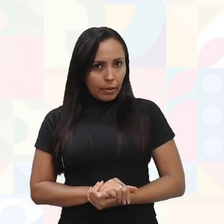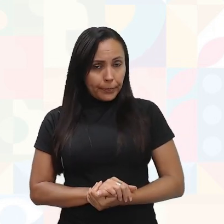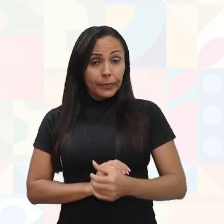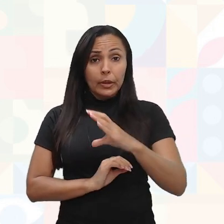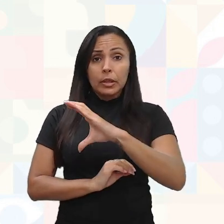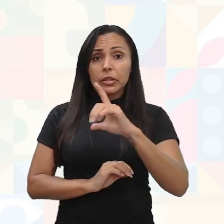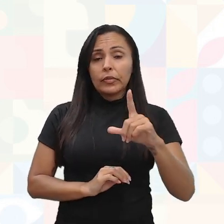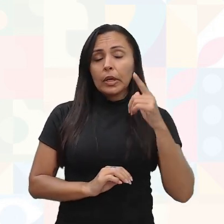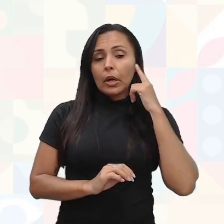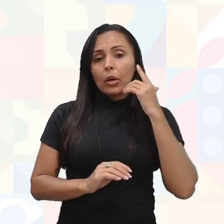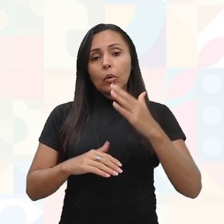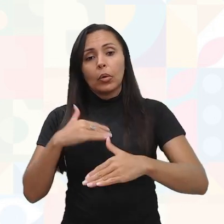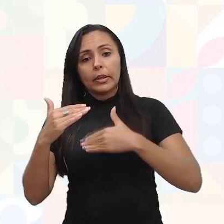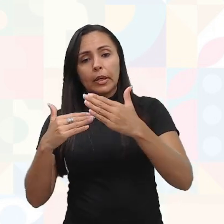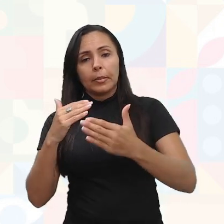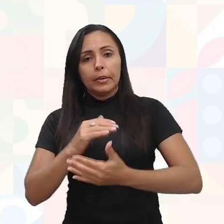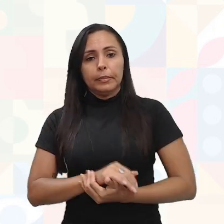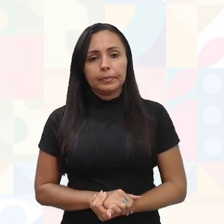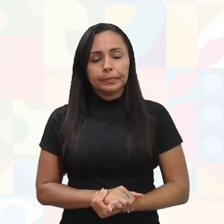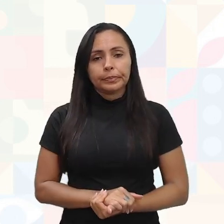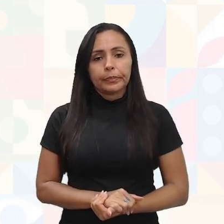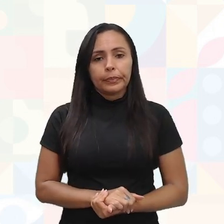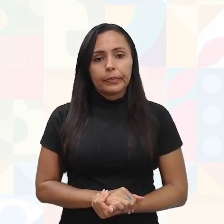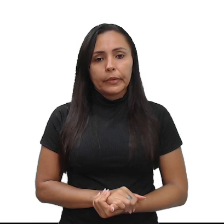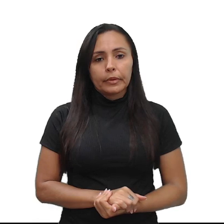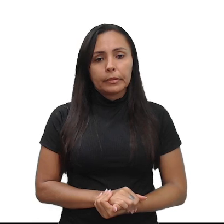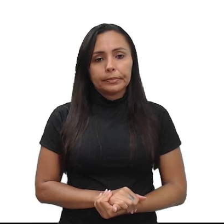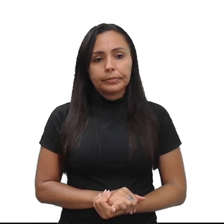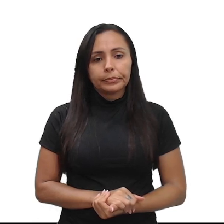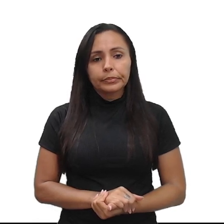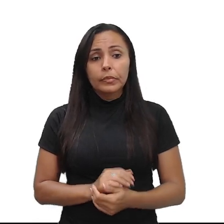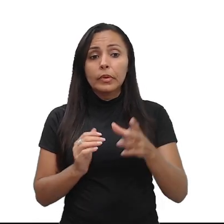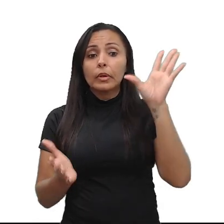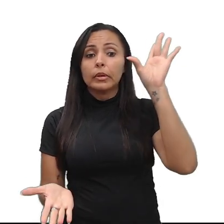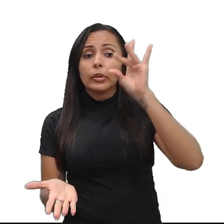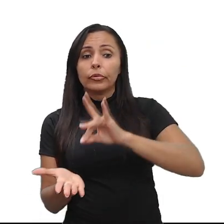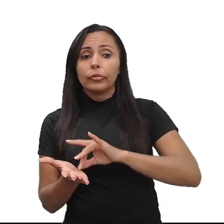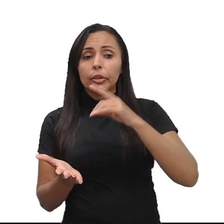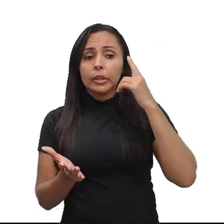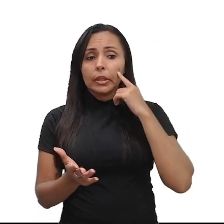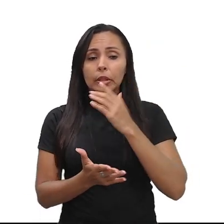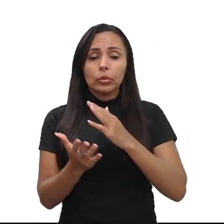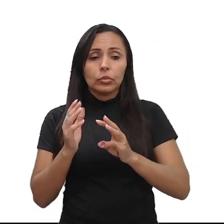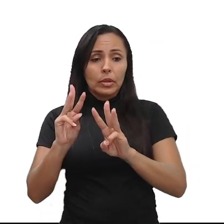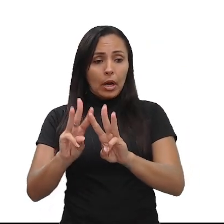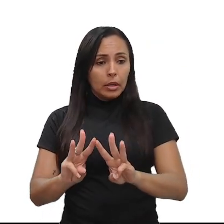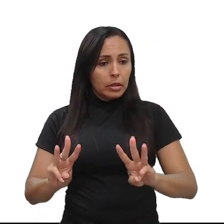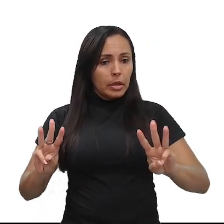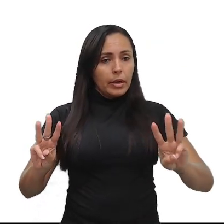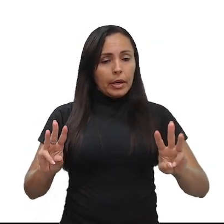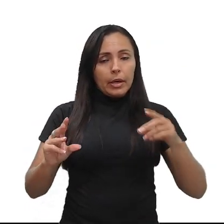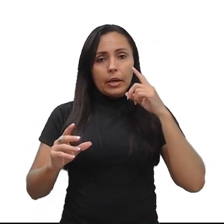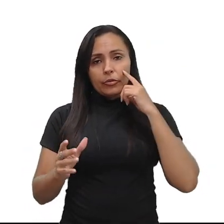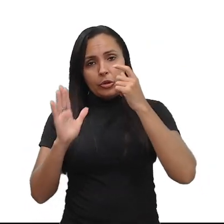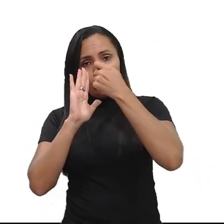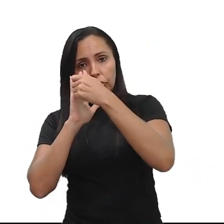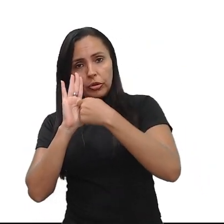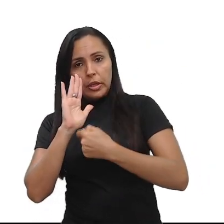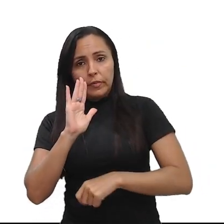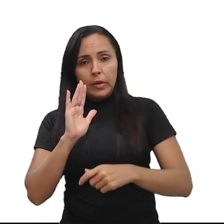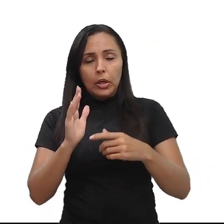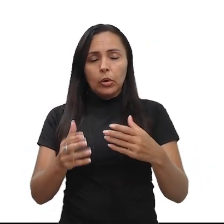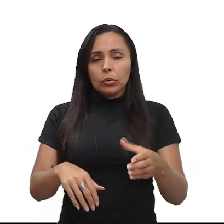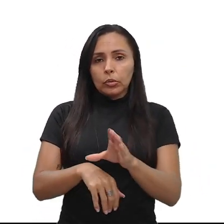classificar como etapas desse nosso projeto, né? Definir o propósito do site. A gente escreveu lá a unidade 5 do